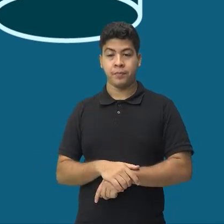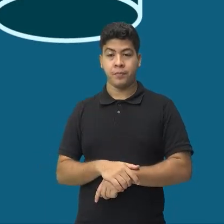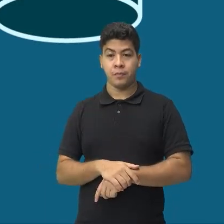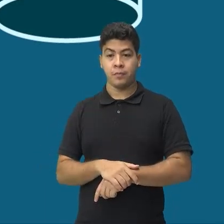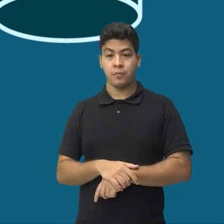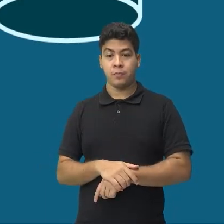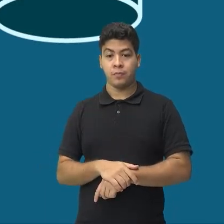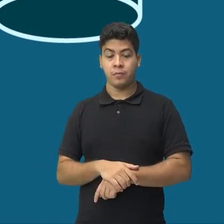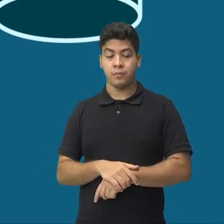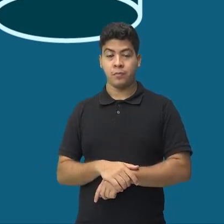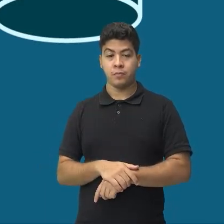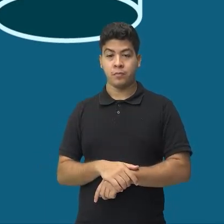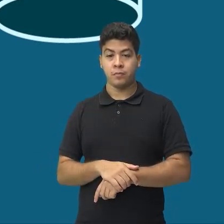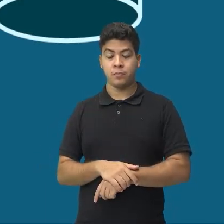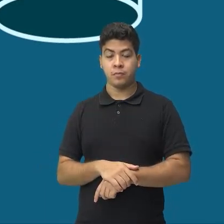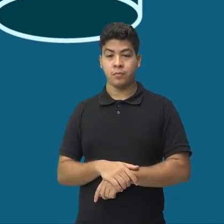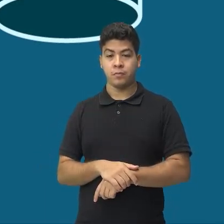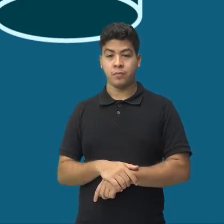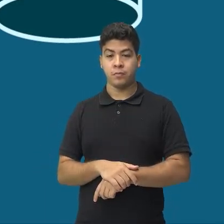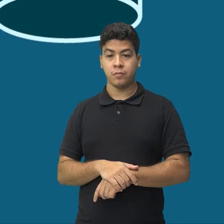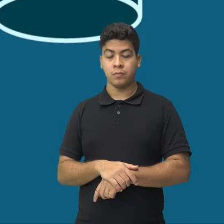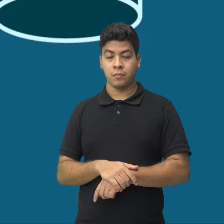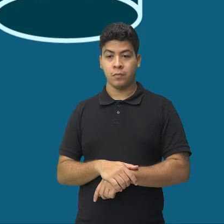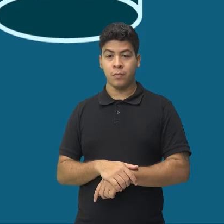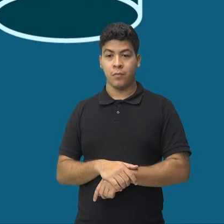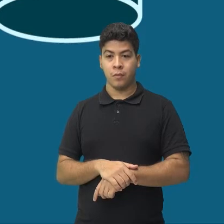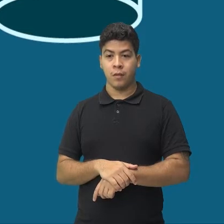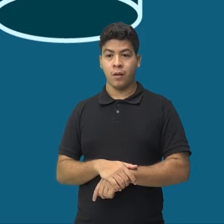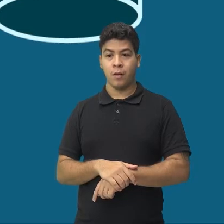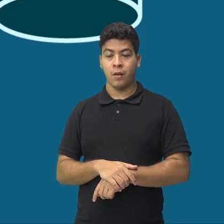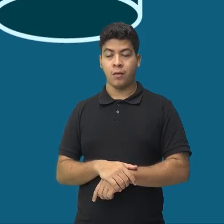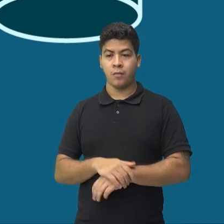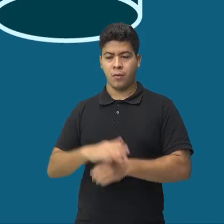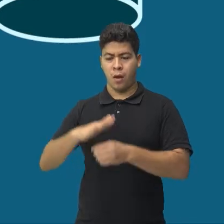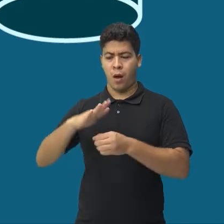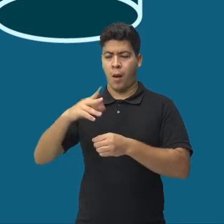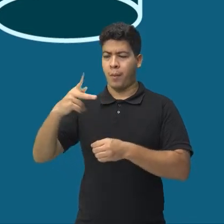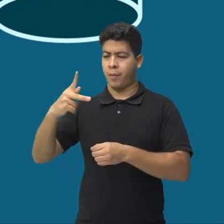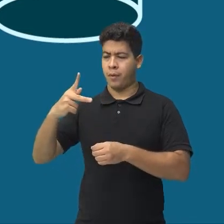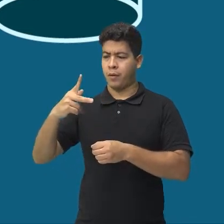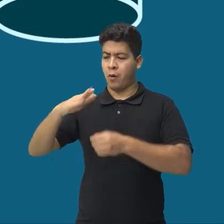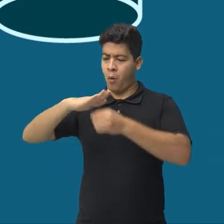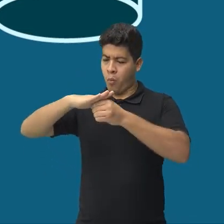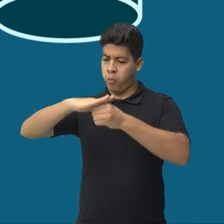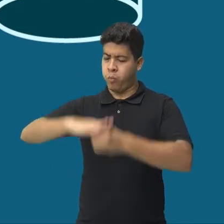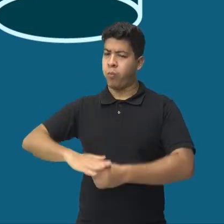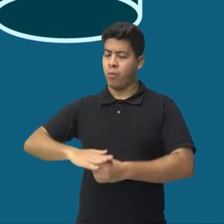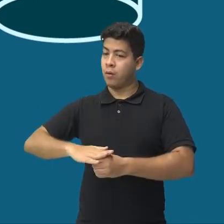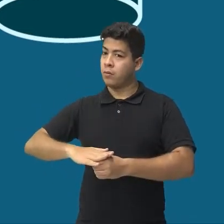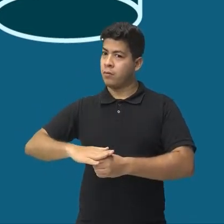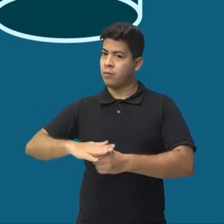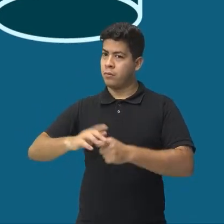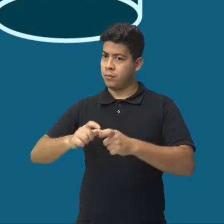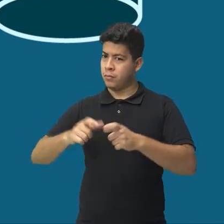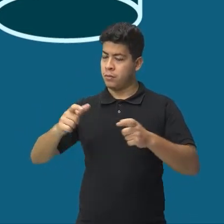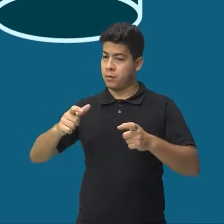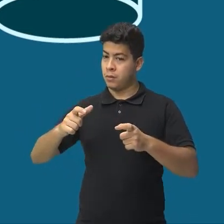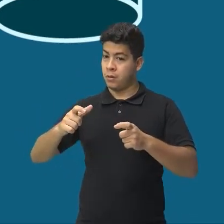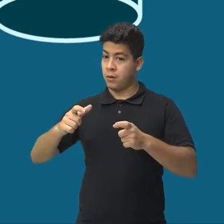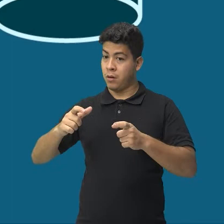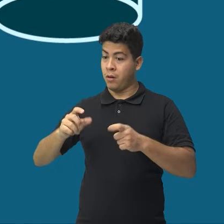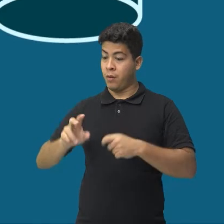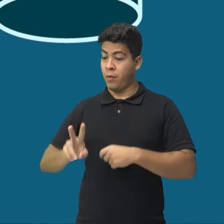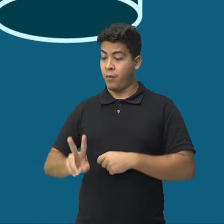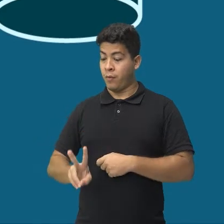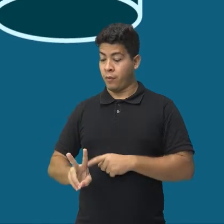temos pressão inicial e volume inicial. Agora vamos ter um aumento da pressão, ou seja, eu vou colocar um peso aí e com o aumento